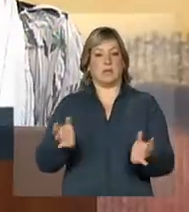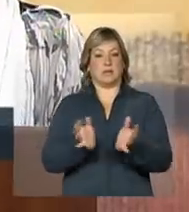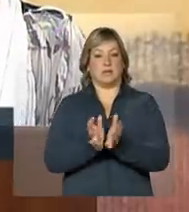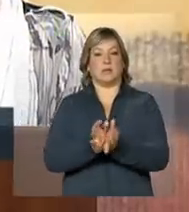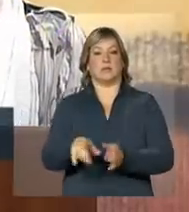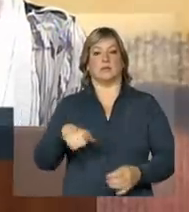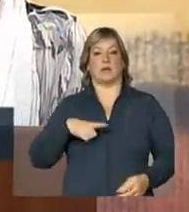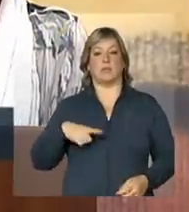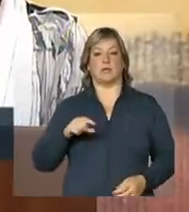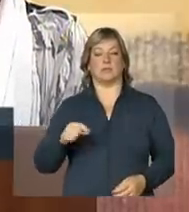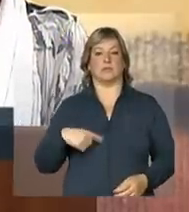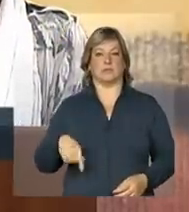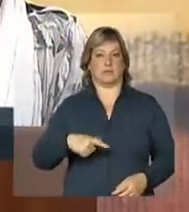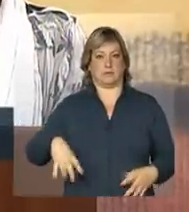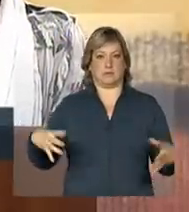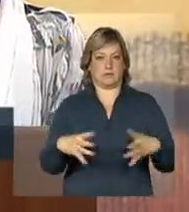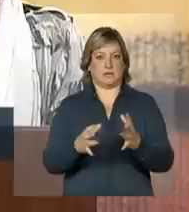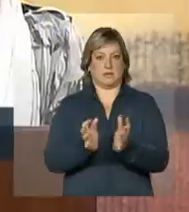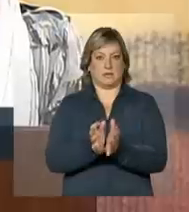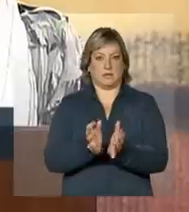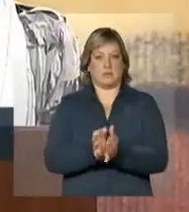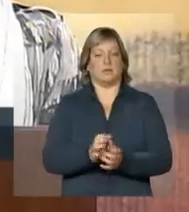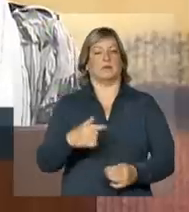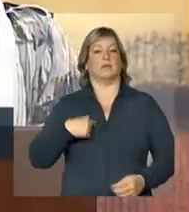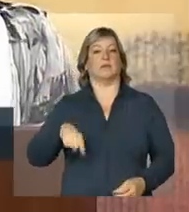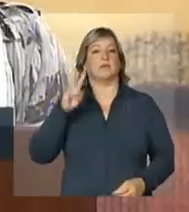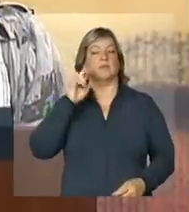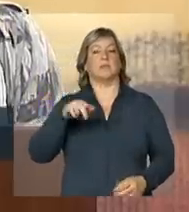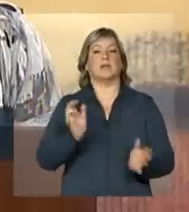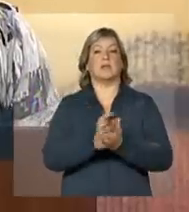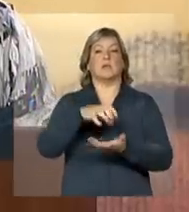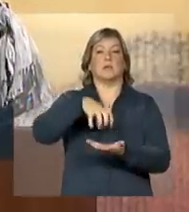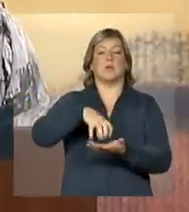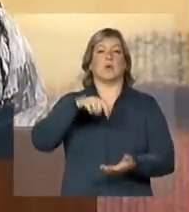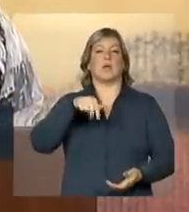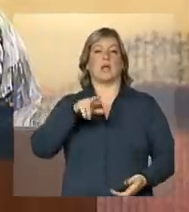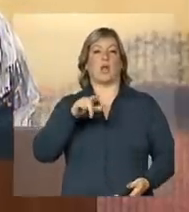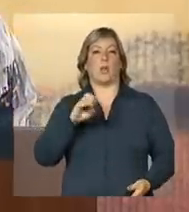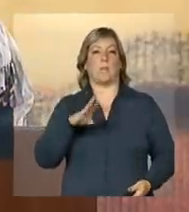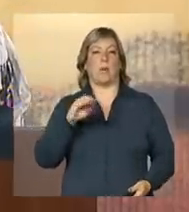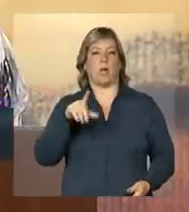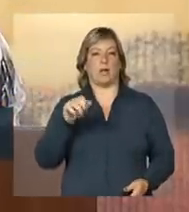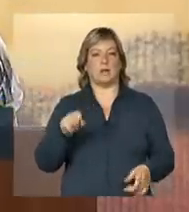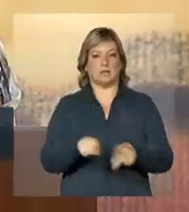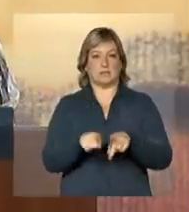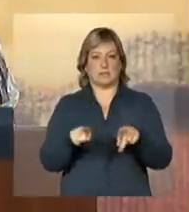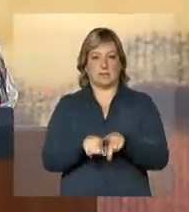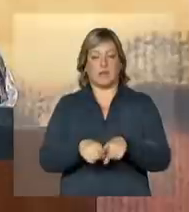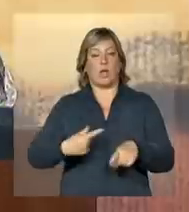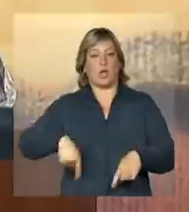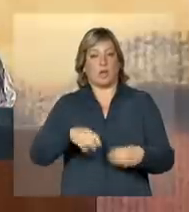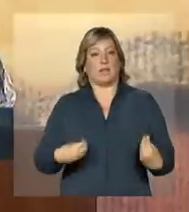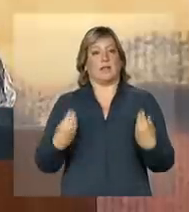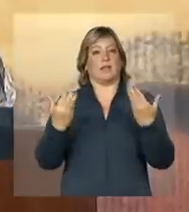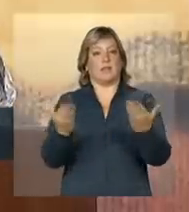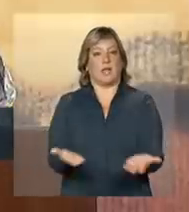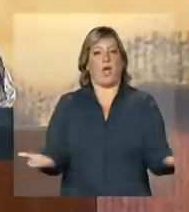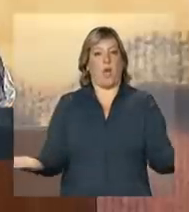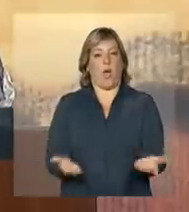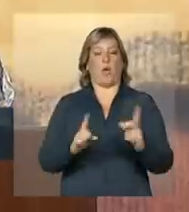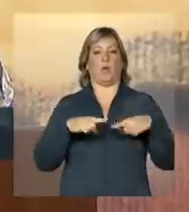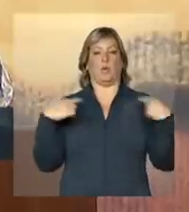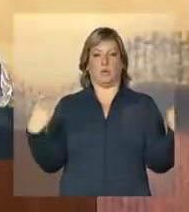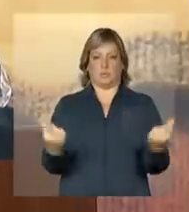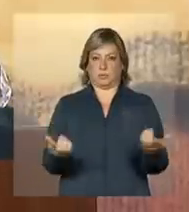destacado as Comunidades Quilombolas às quais dedicamos este ato de hoje